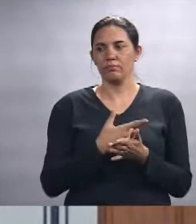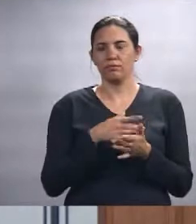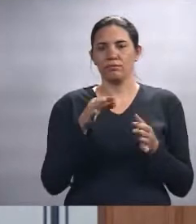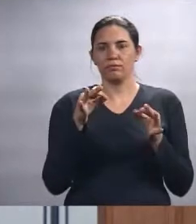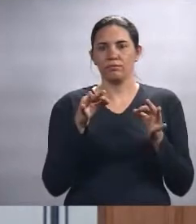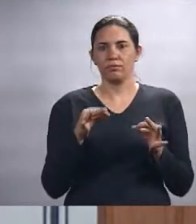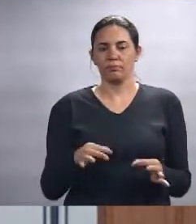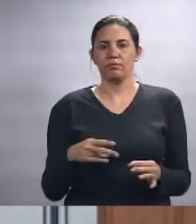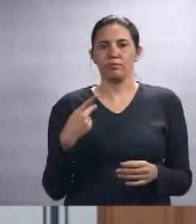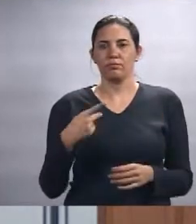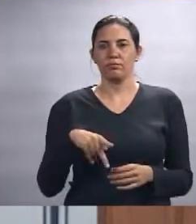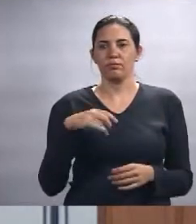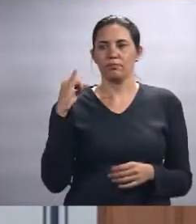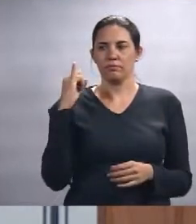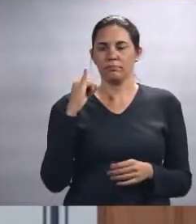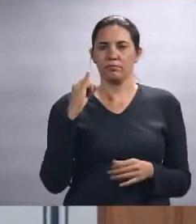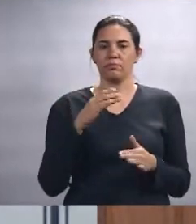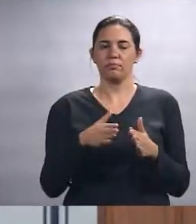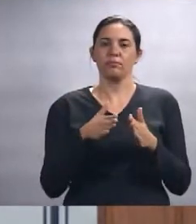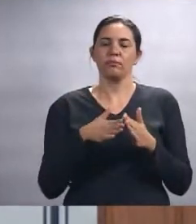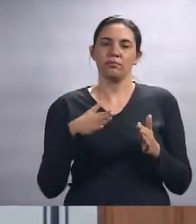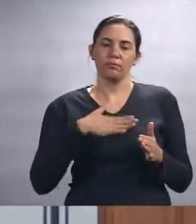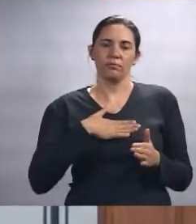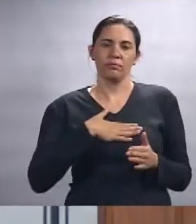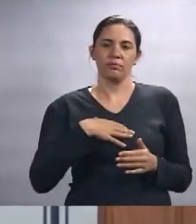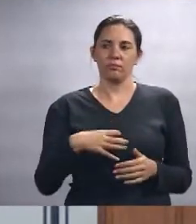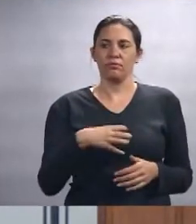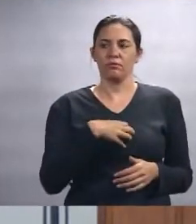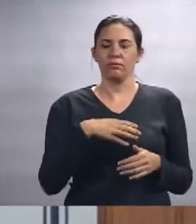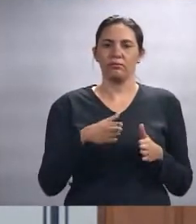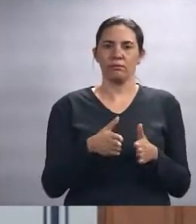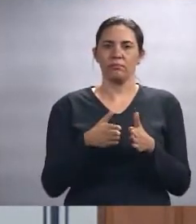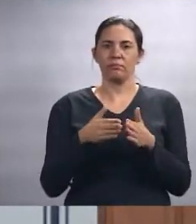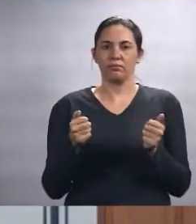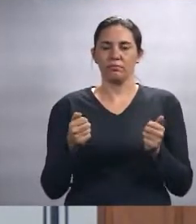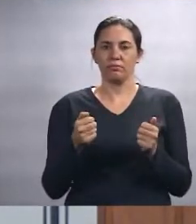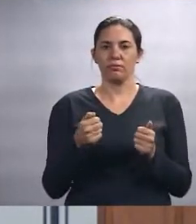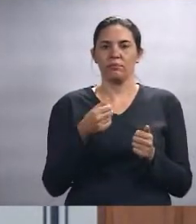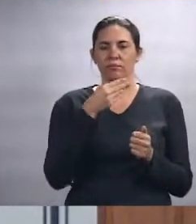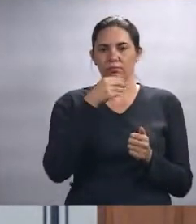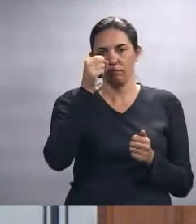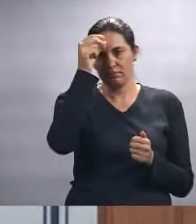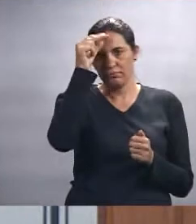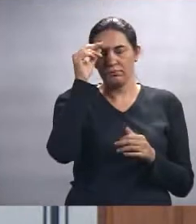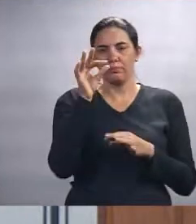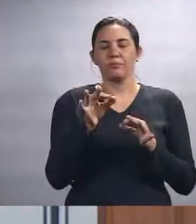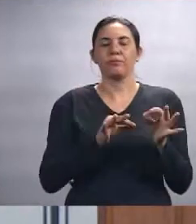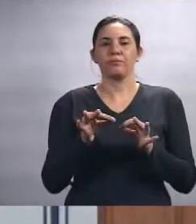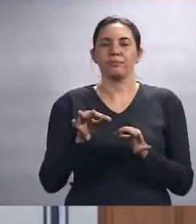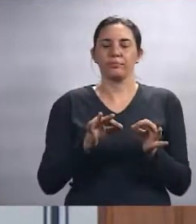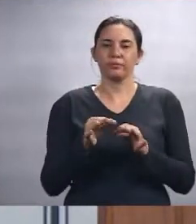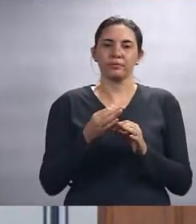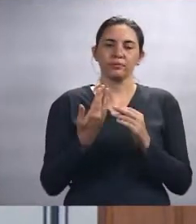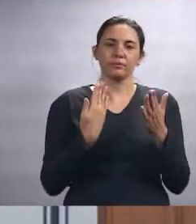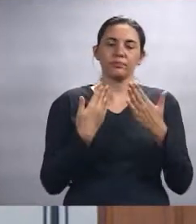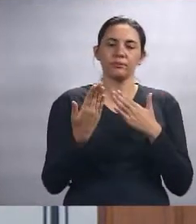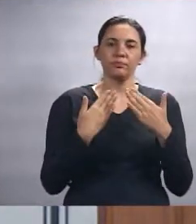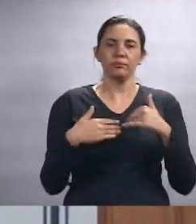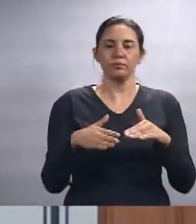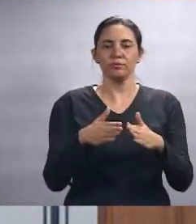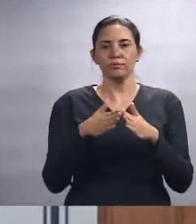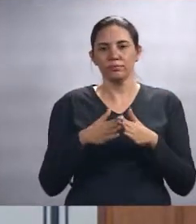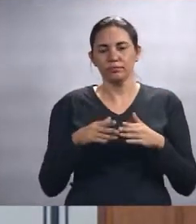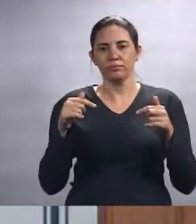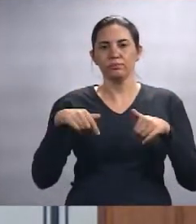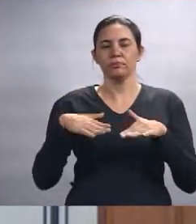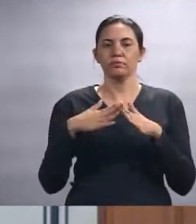seus impostos. Então, o requerimento meu é no sentido de pedir ao Executivo que regulamente, que atenda aos pedidos não só